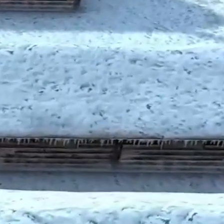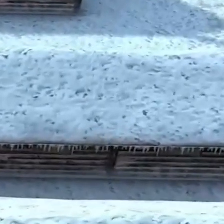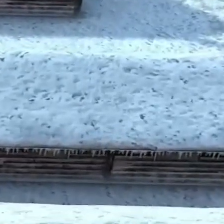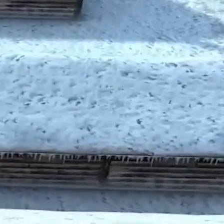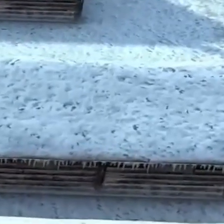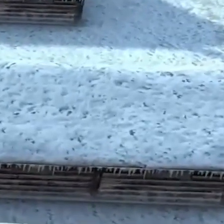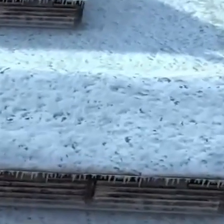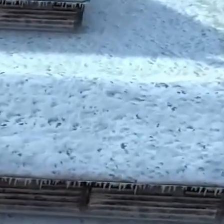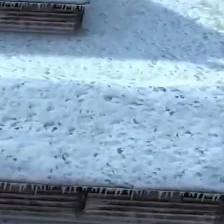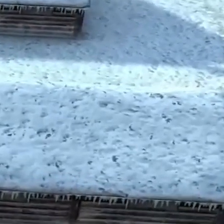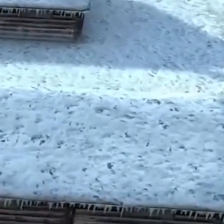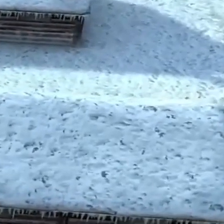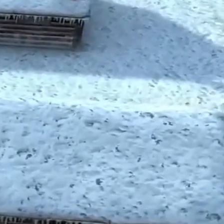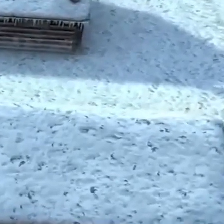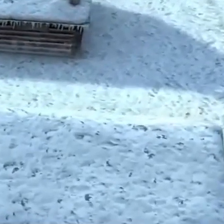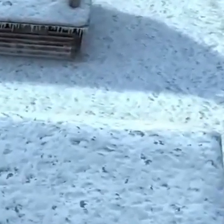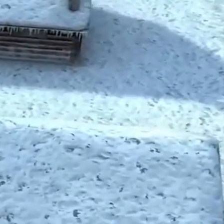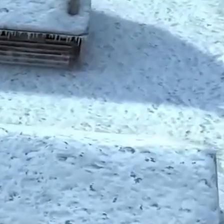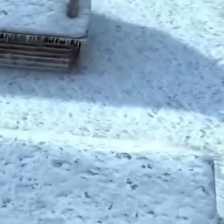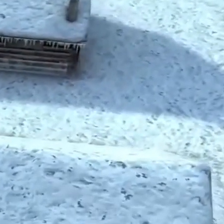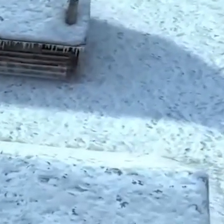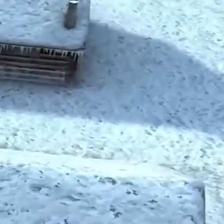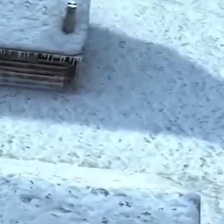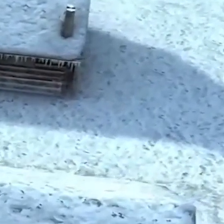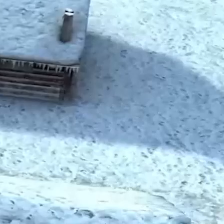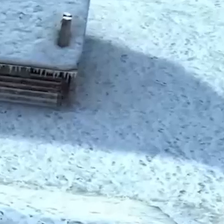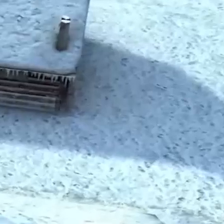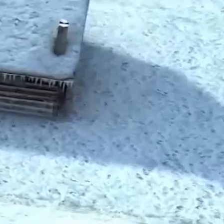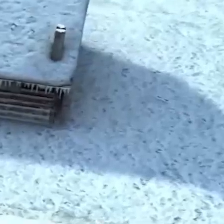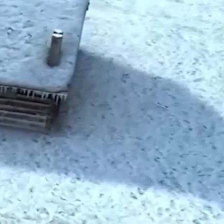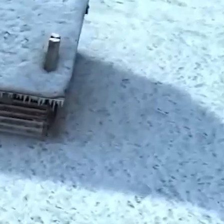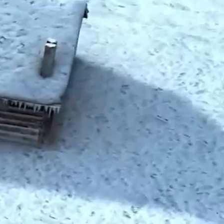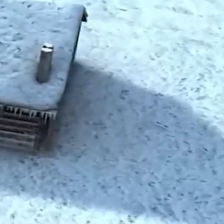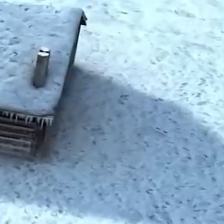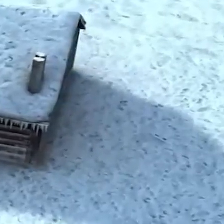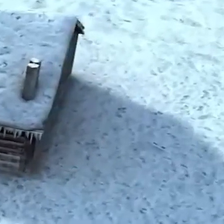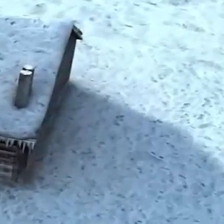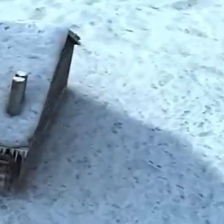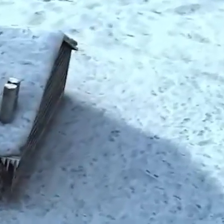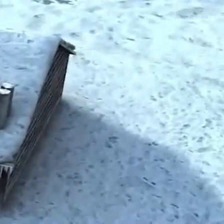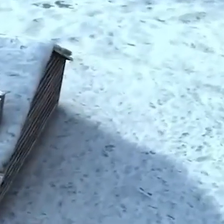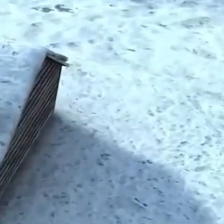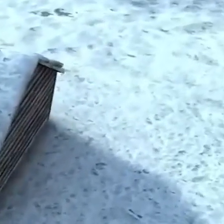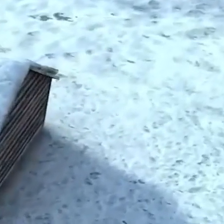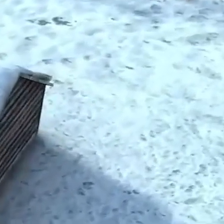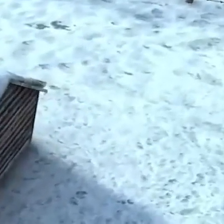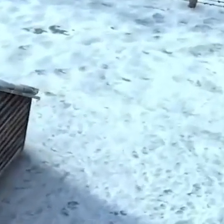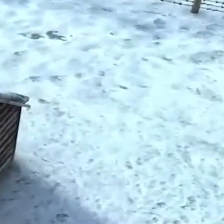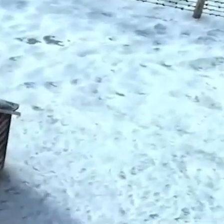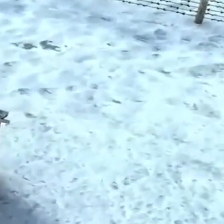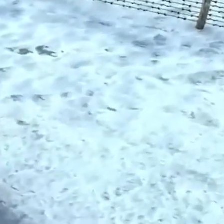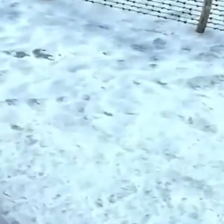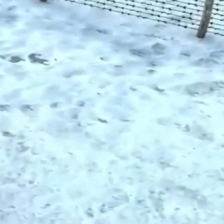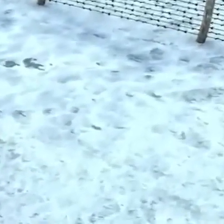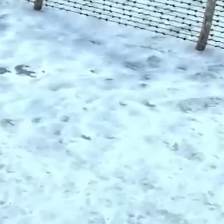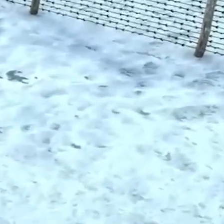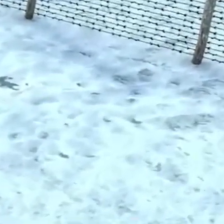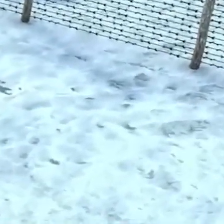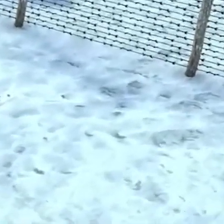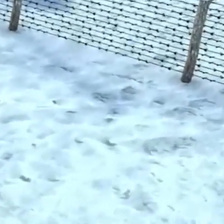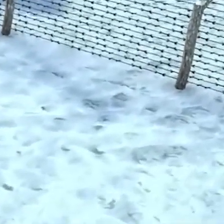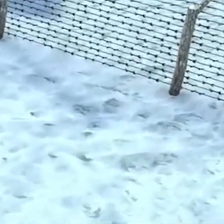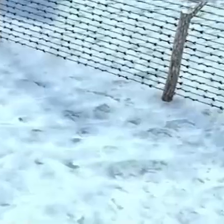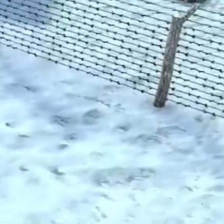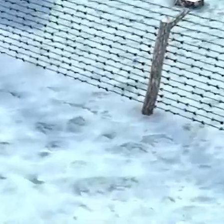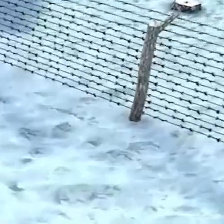medidas levadas a cabo por Stalin. O objetivo deste sistema penal era neutralizar os inimigos do